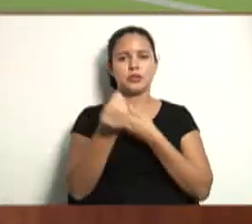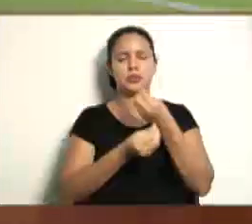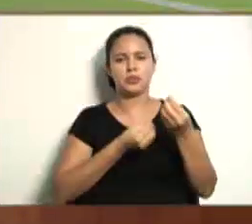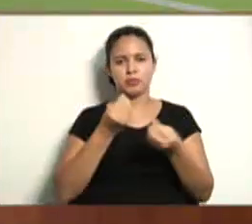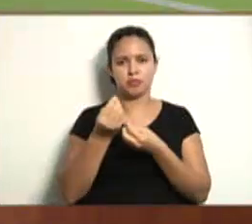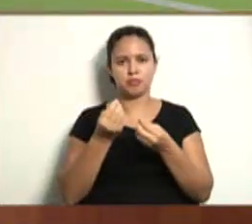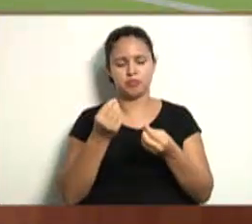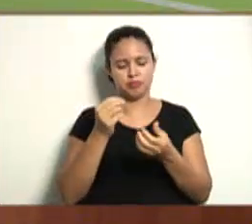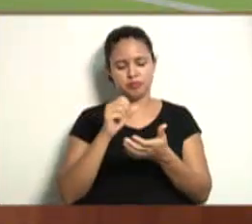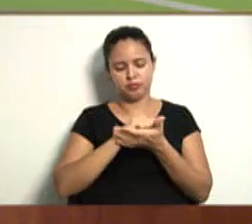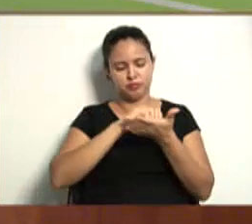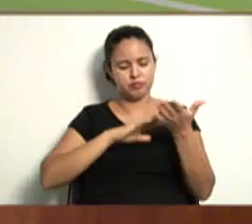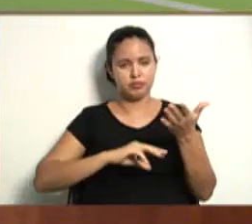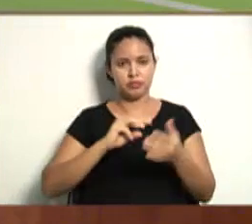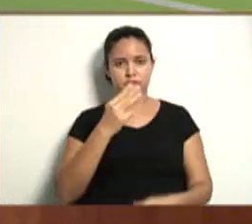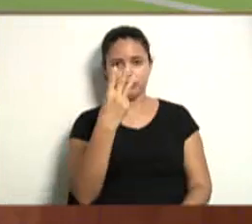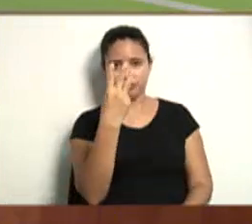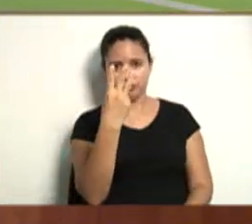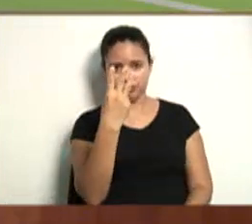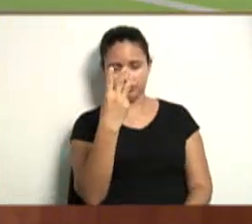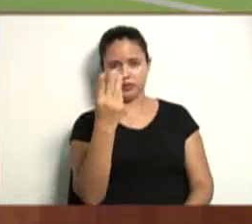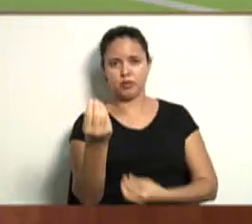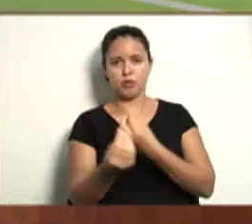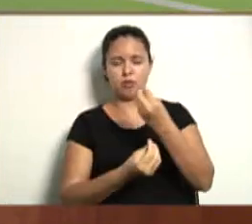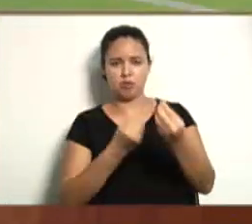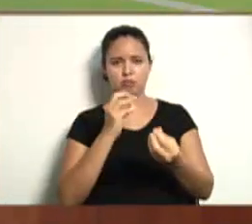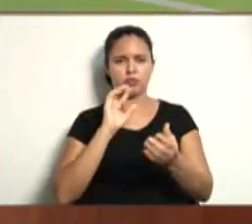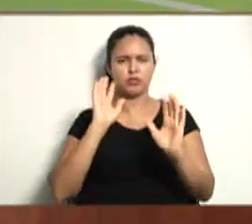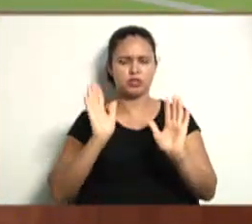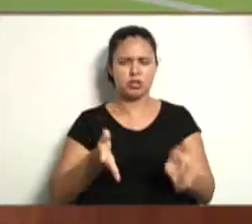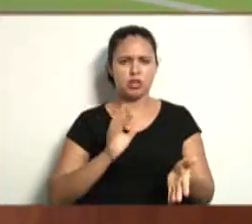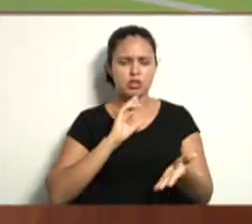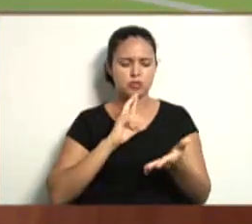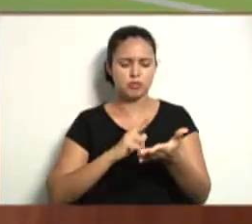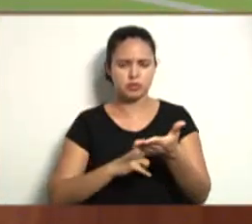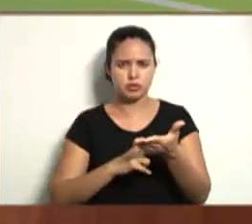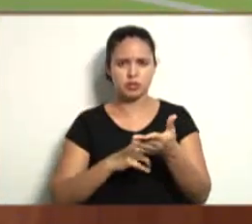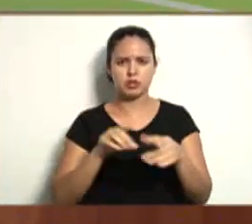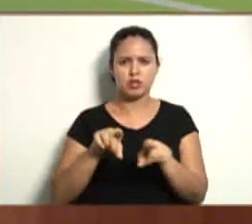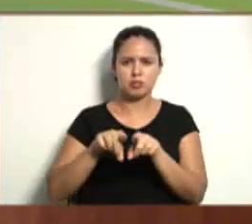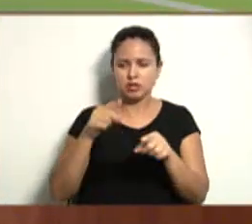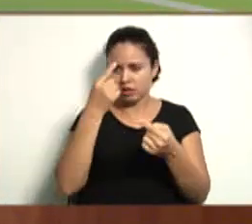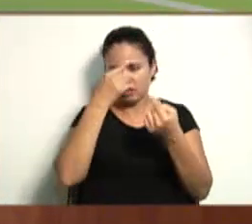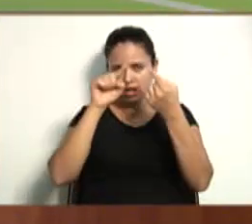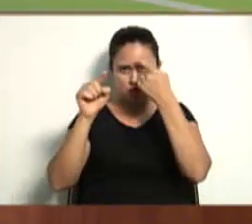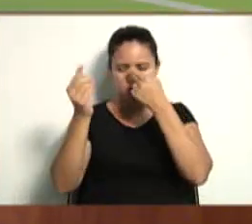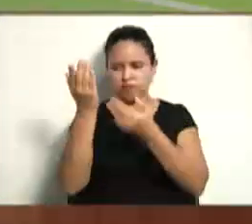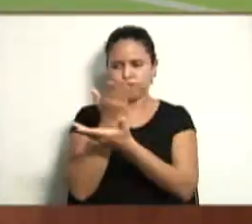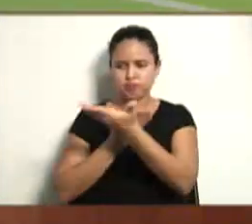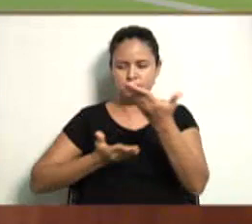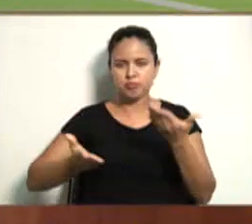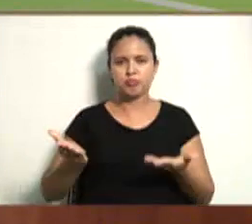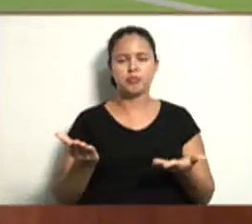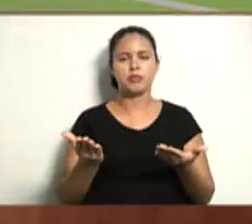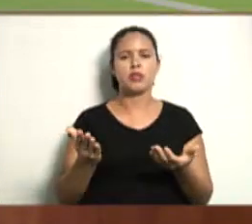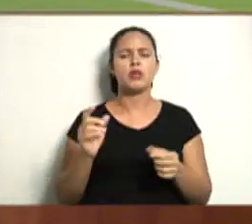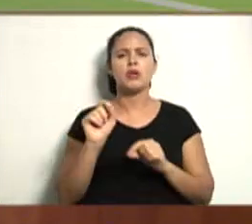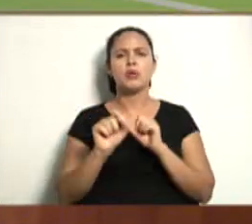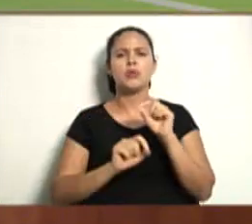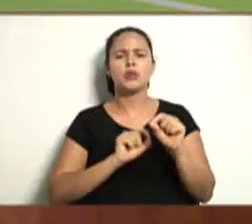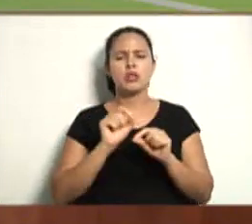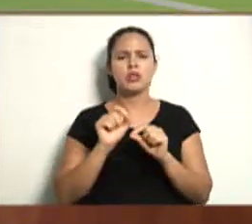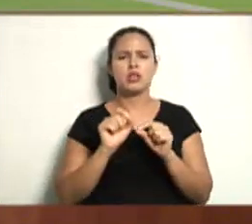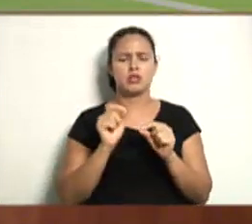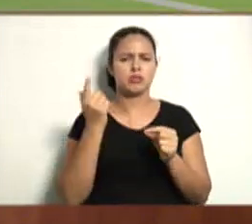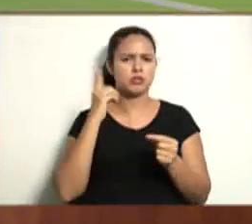as 3 questões que vocês já responderam e já trocaram ideias. Nós queremos saber o que saiu de